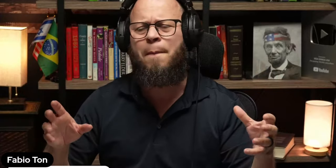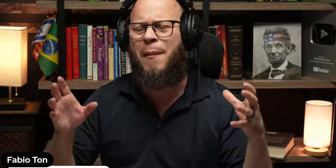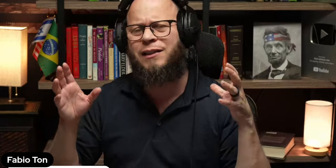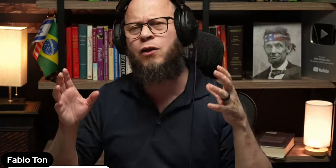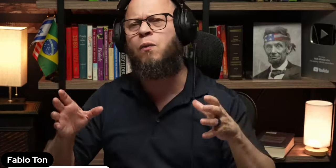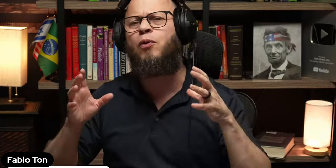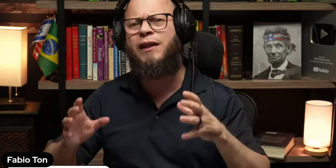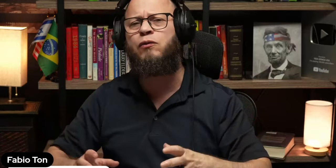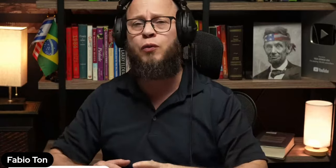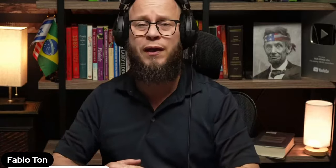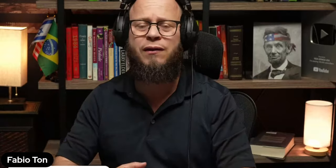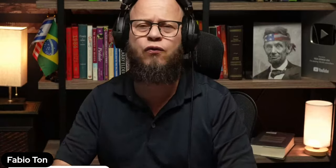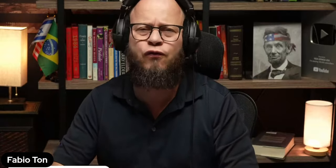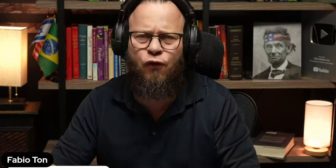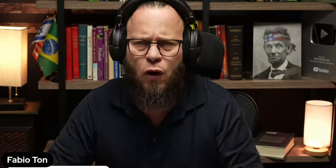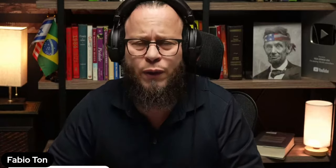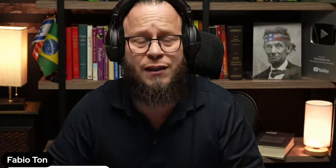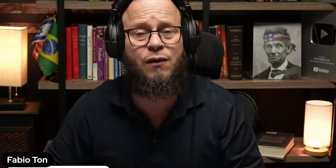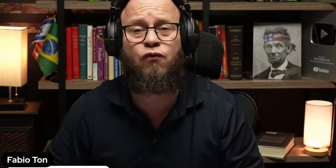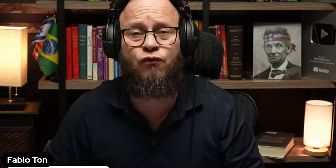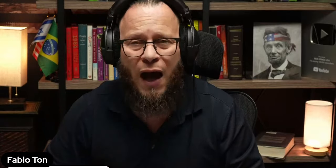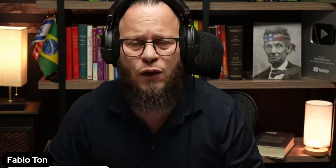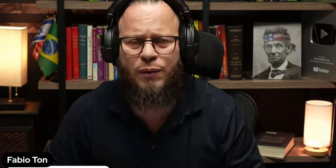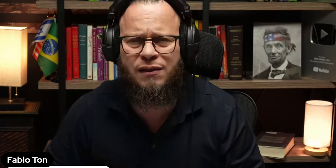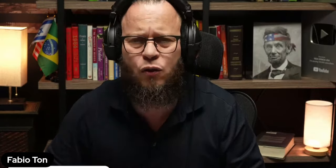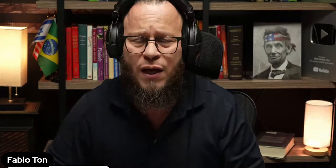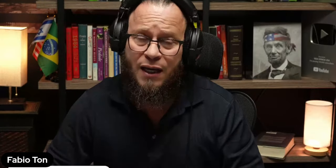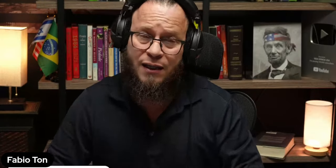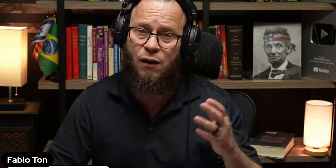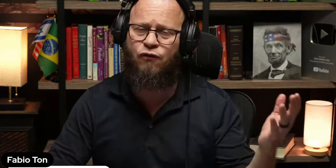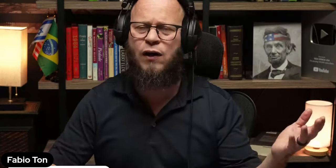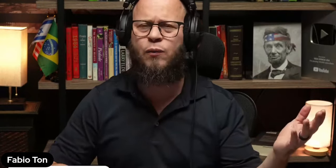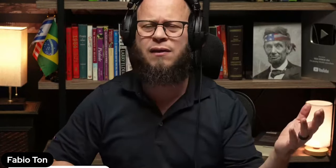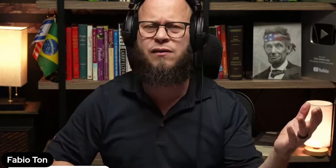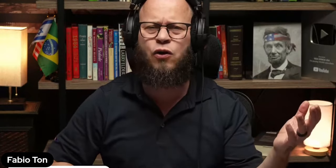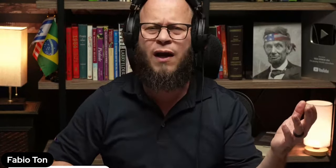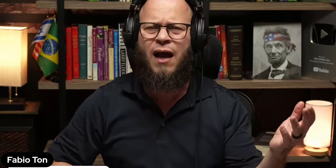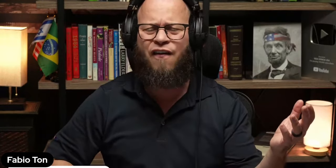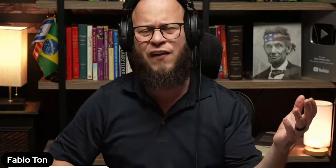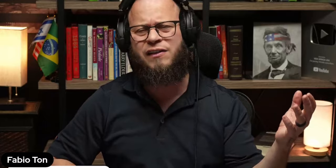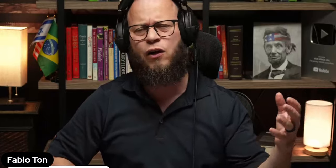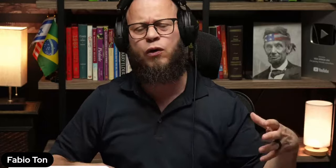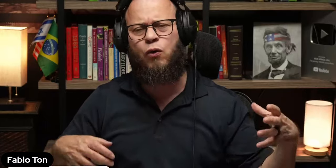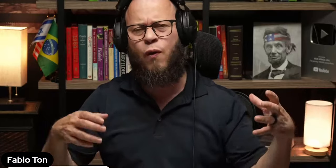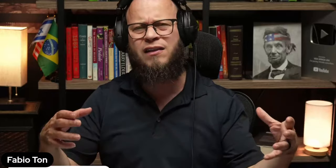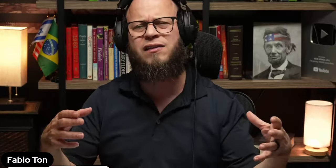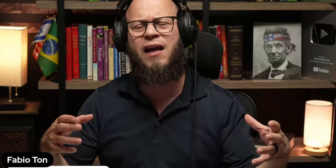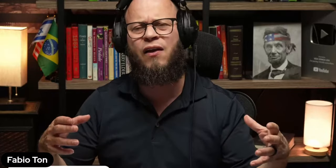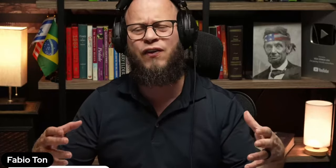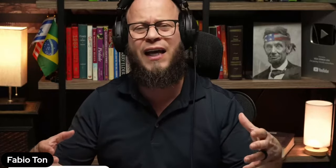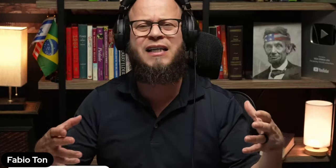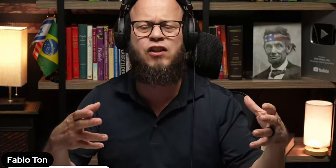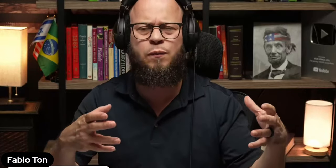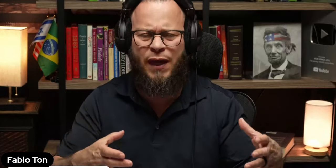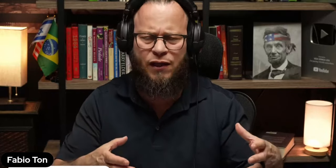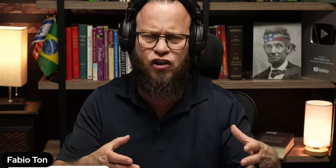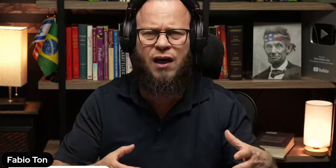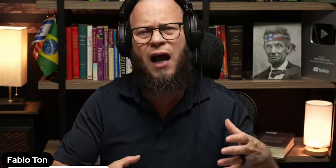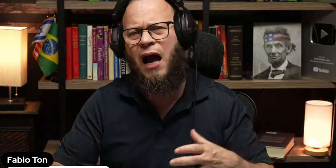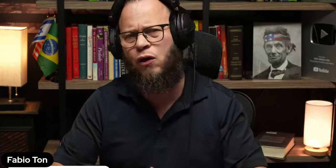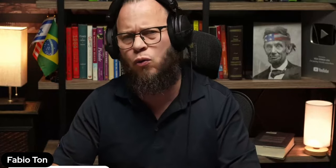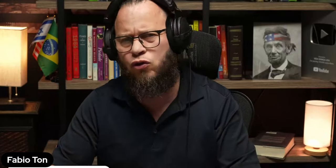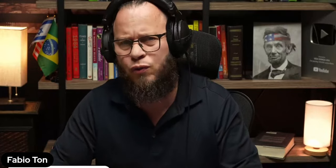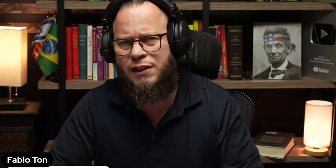turno, mas não podemos perder o foco, que é salvar o Brasil. E salvar o Brasil é fazer com que o STF